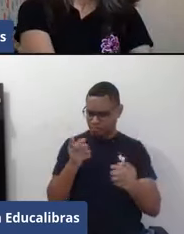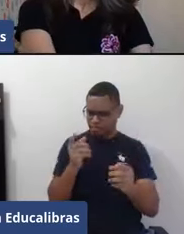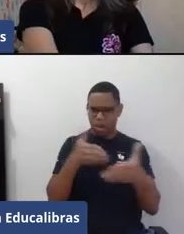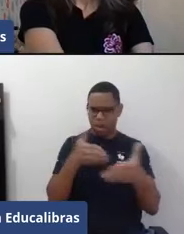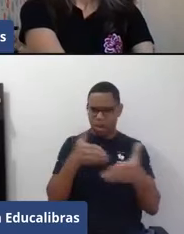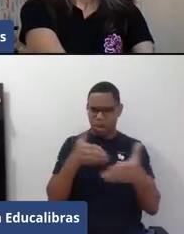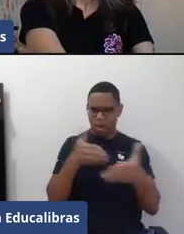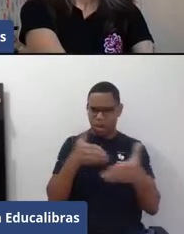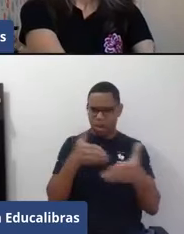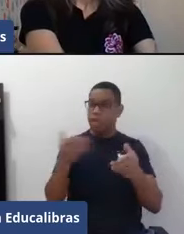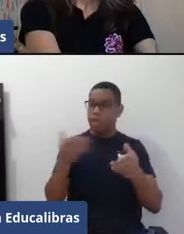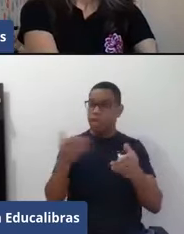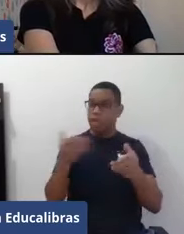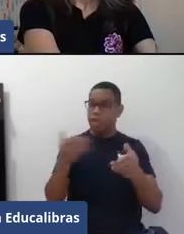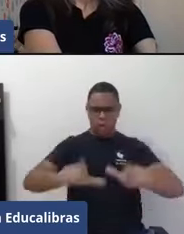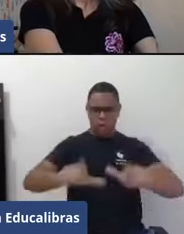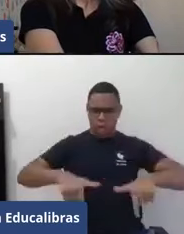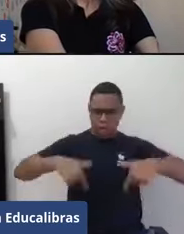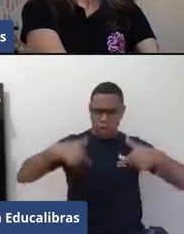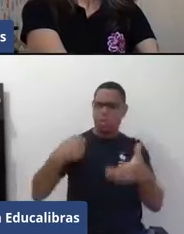causa que você é?